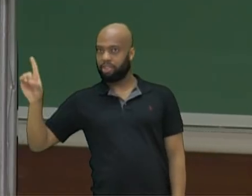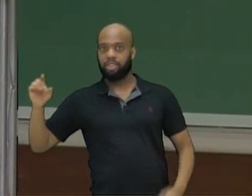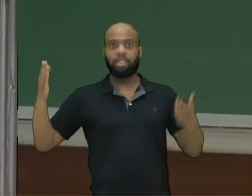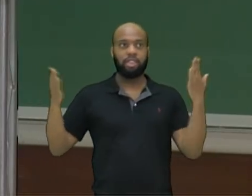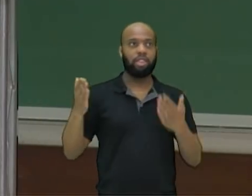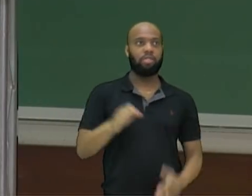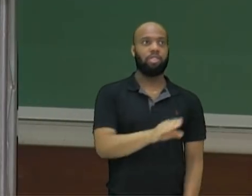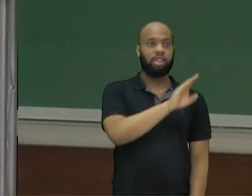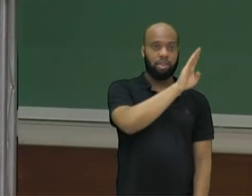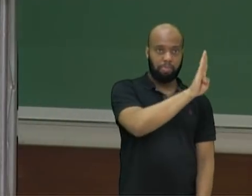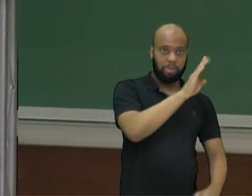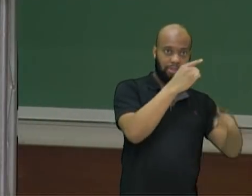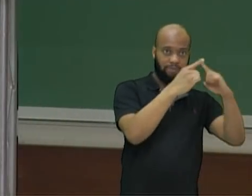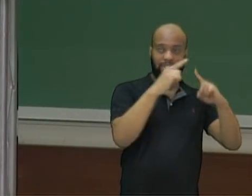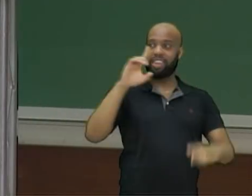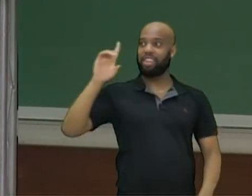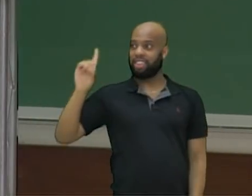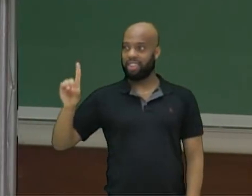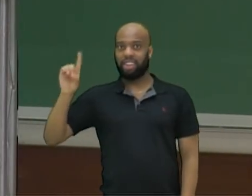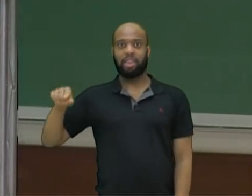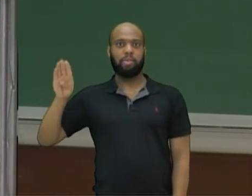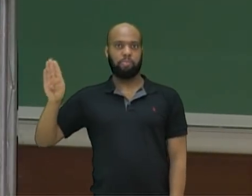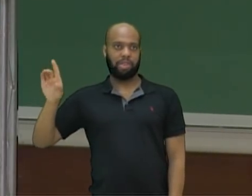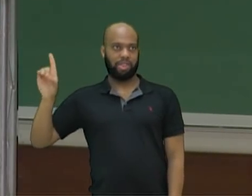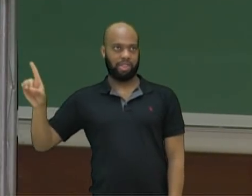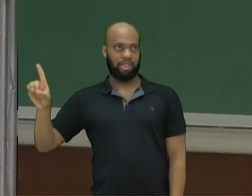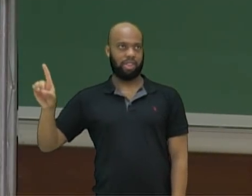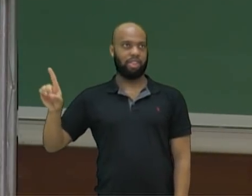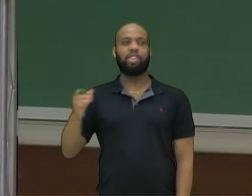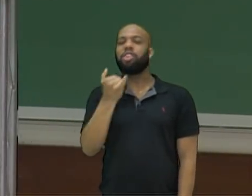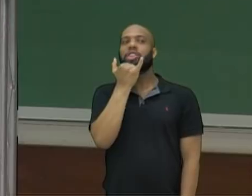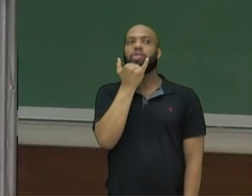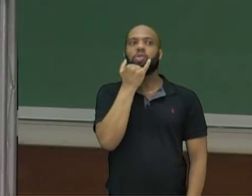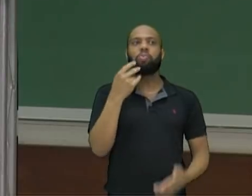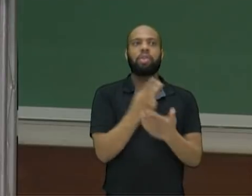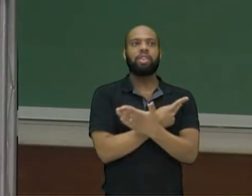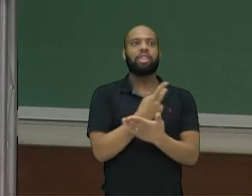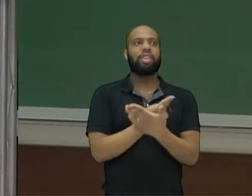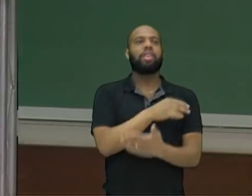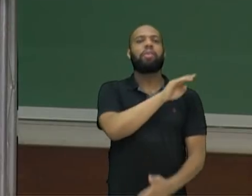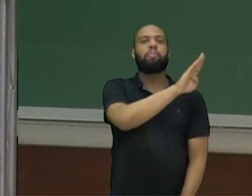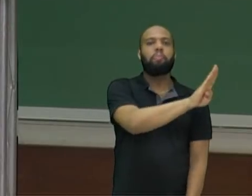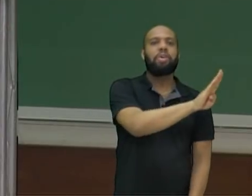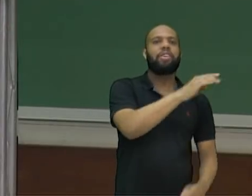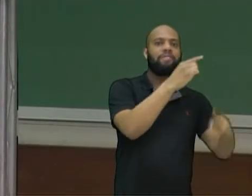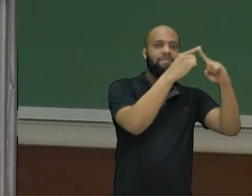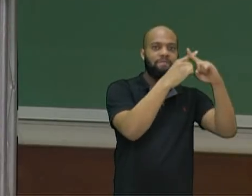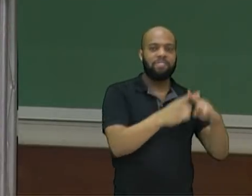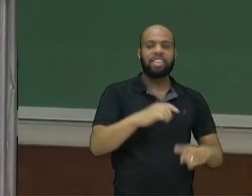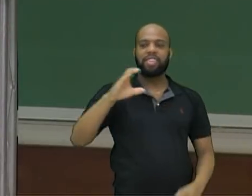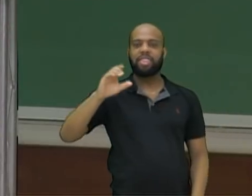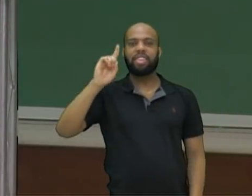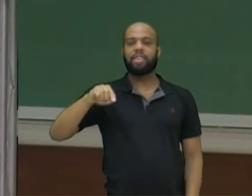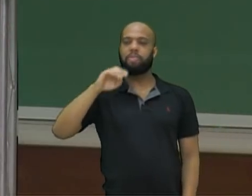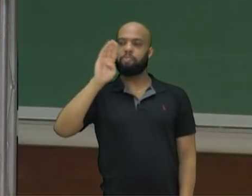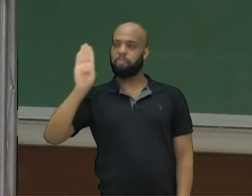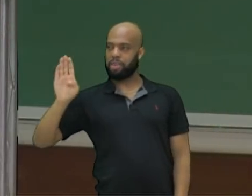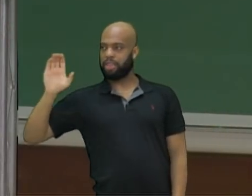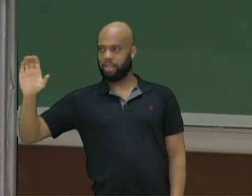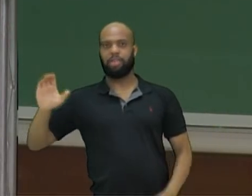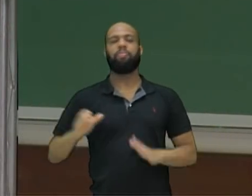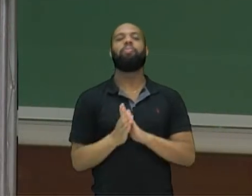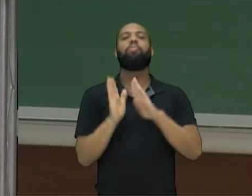vezes D, BD. Tá? Aqui é BC, gente. Aqui B vezes C, BC. Tem um detalhe aqui.